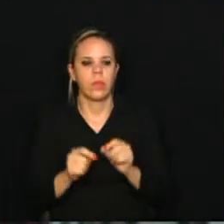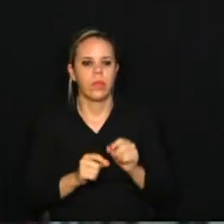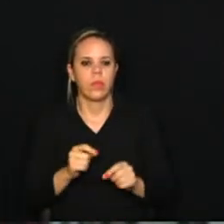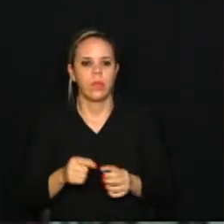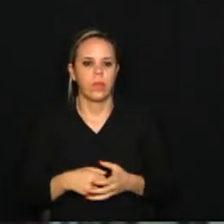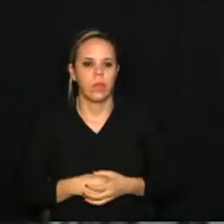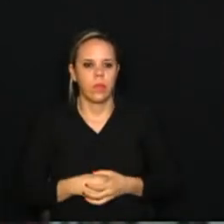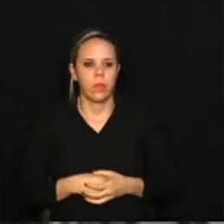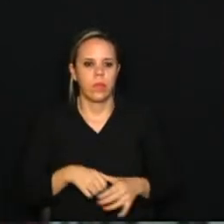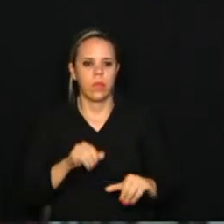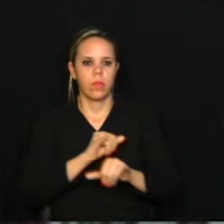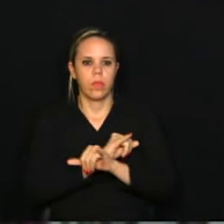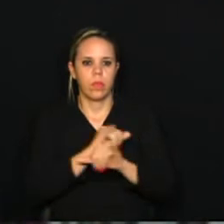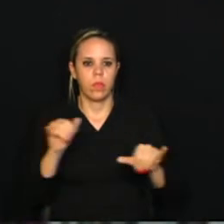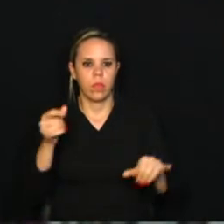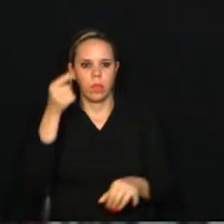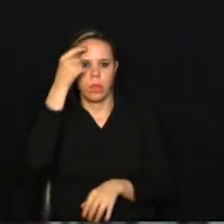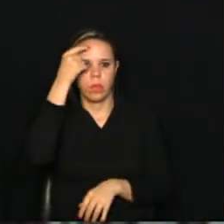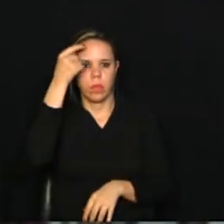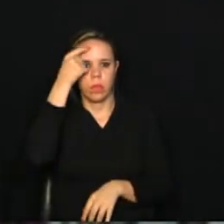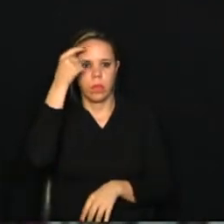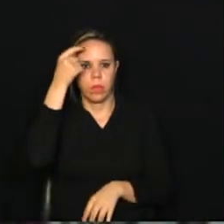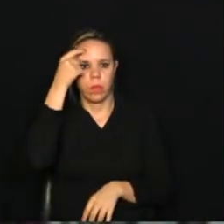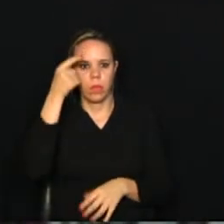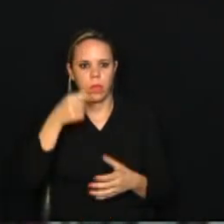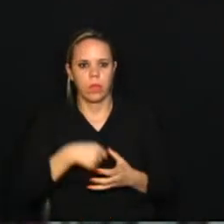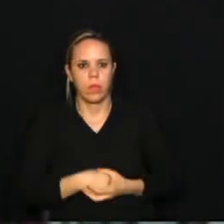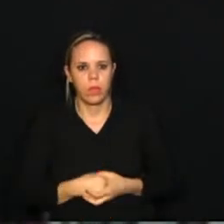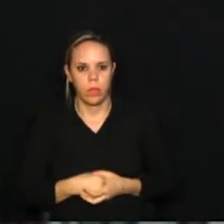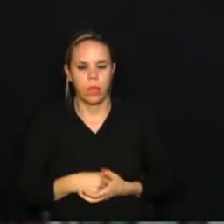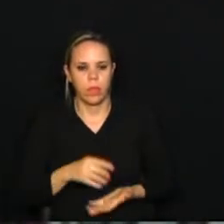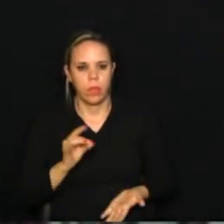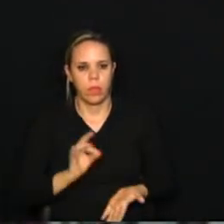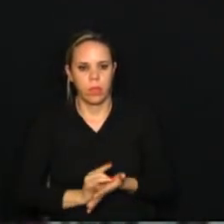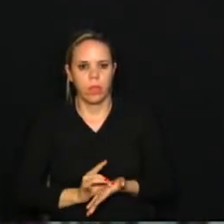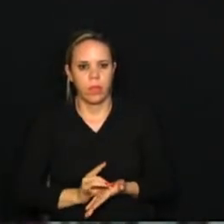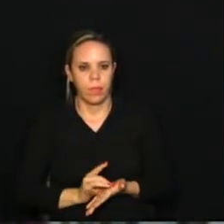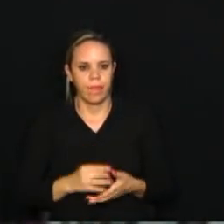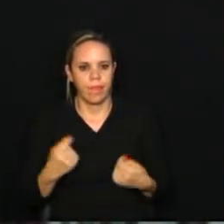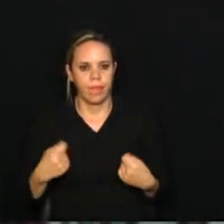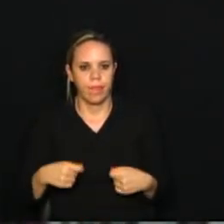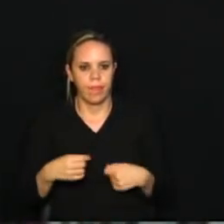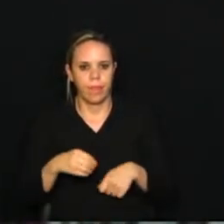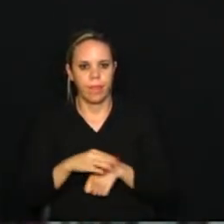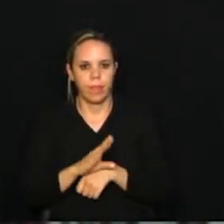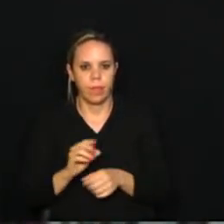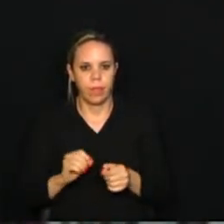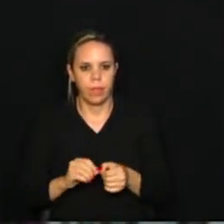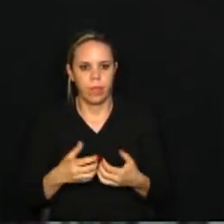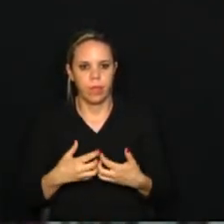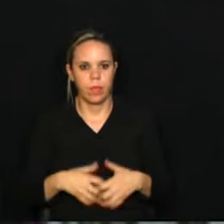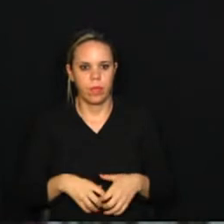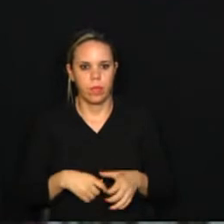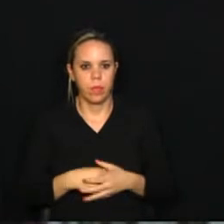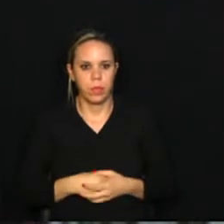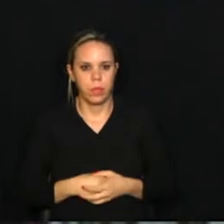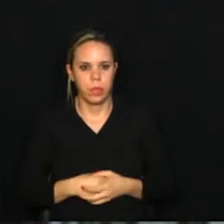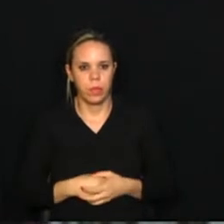a campanha de conscientização realmente deva ser feita, né?